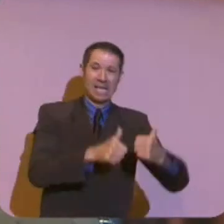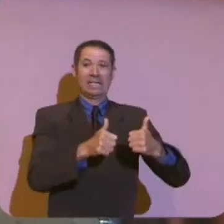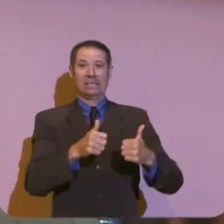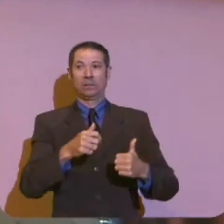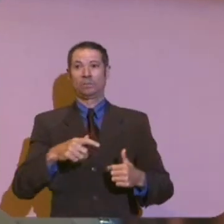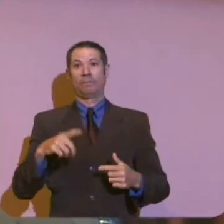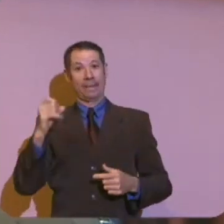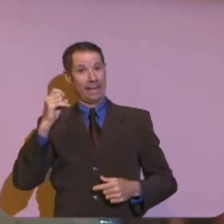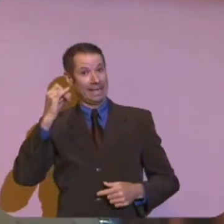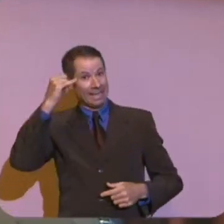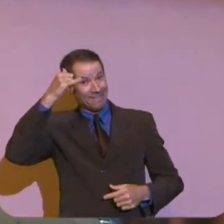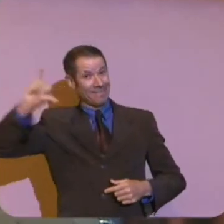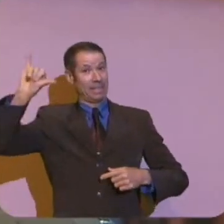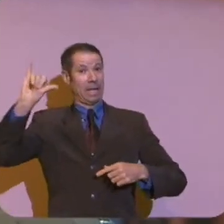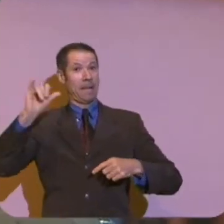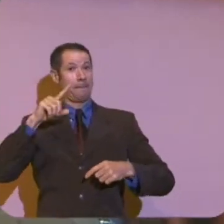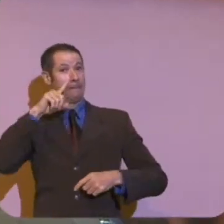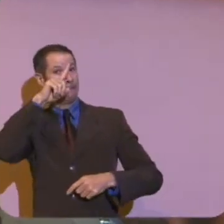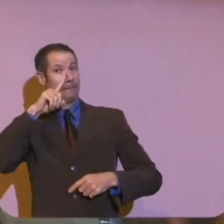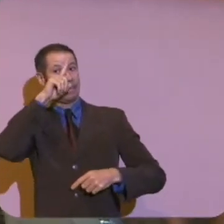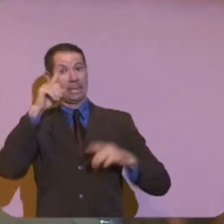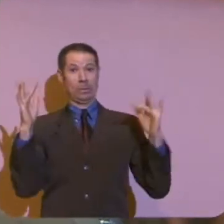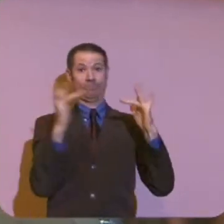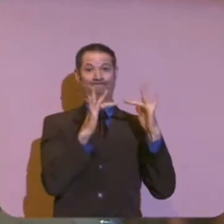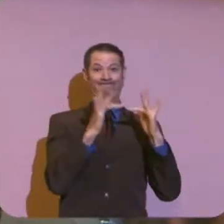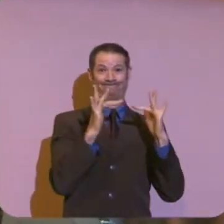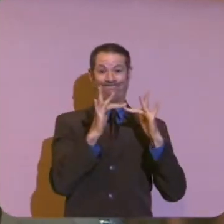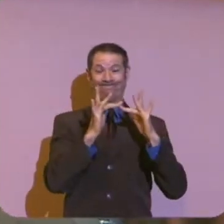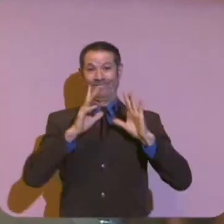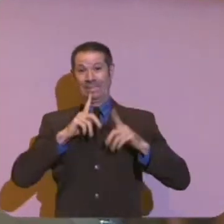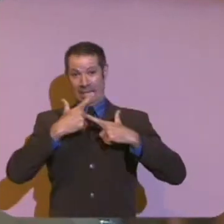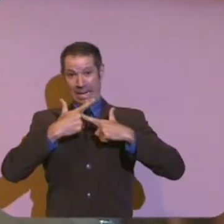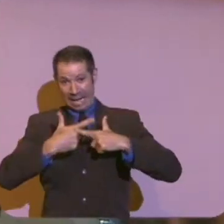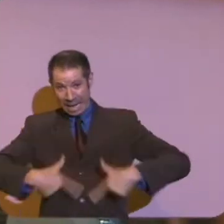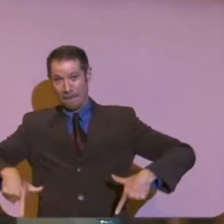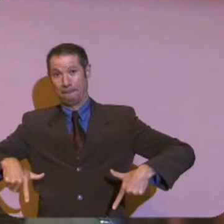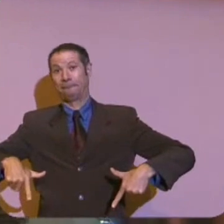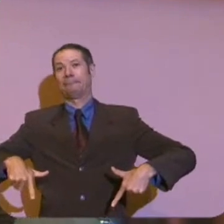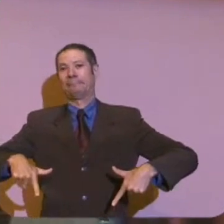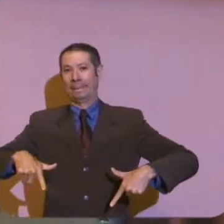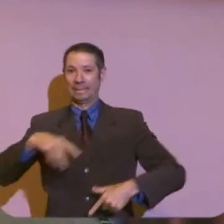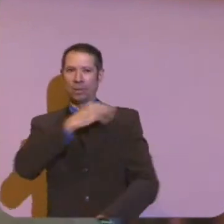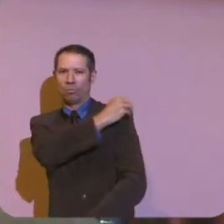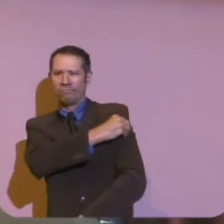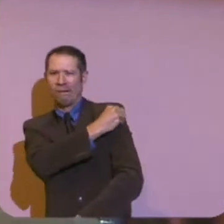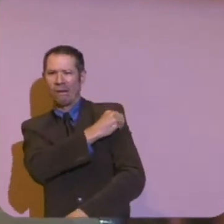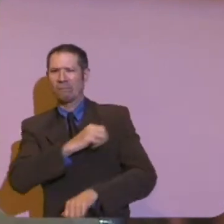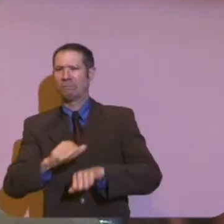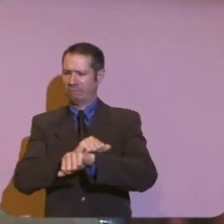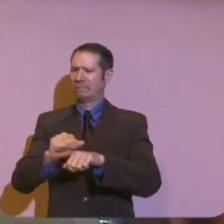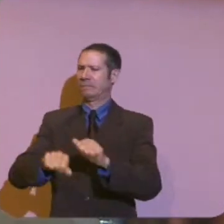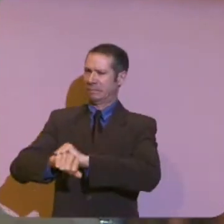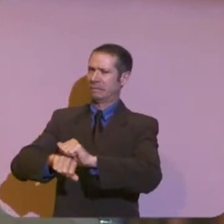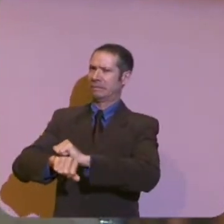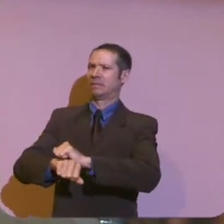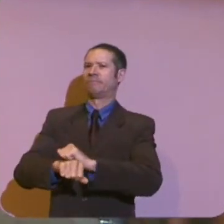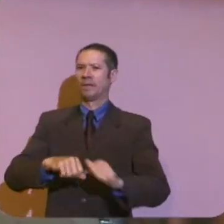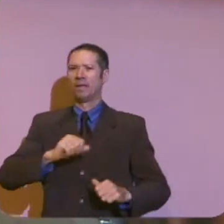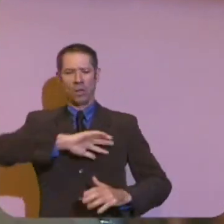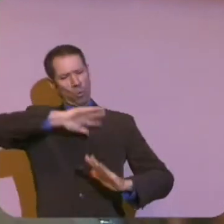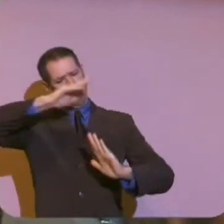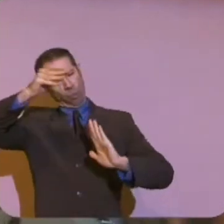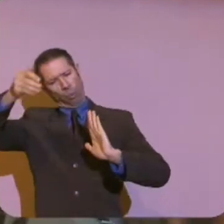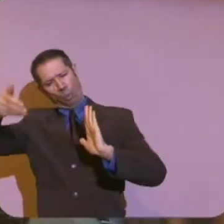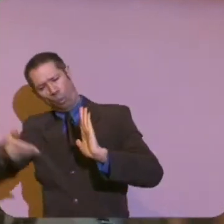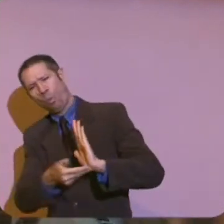de contágio. Tem todo um processo de sanitização que vai acontecendo antes, né, e depois. Então todo